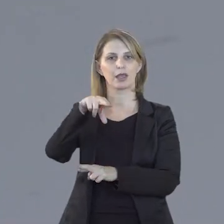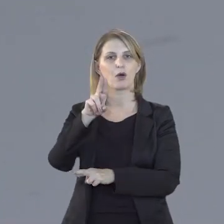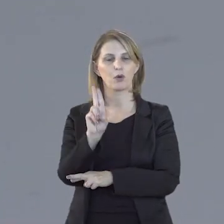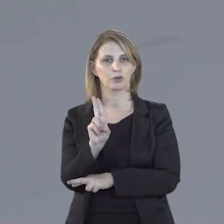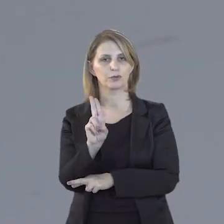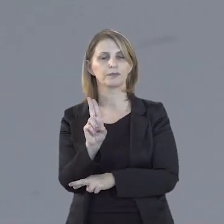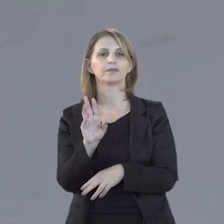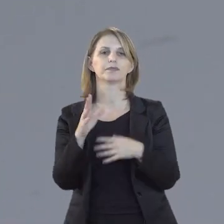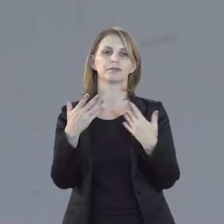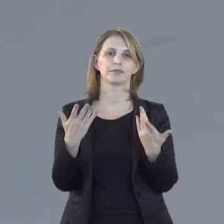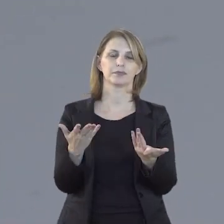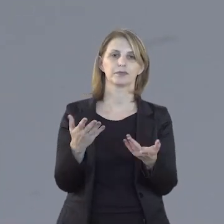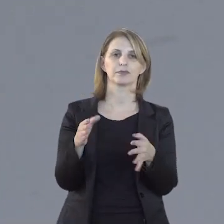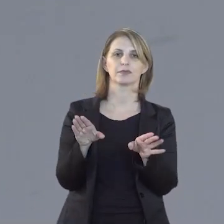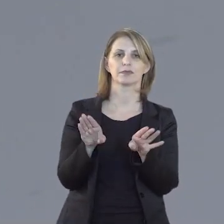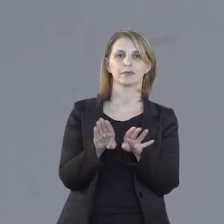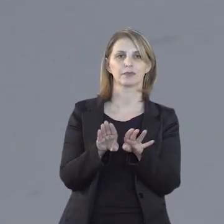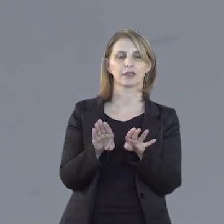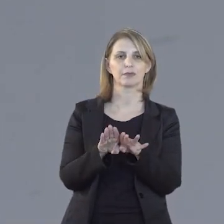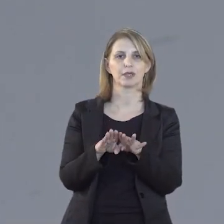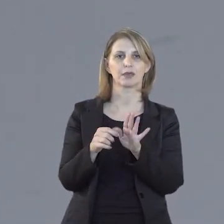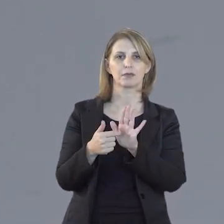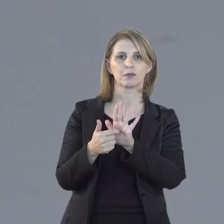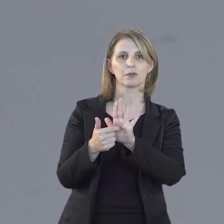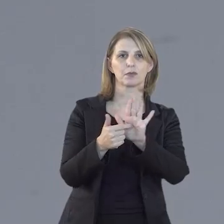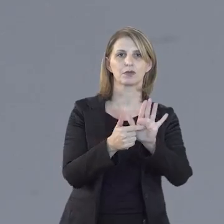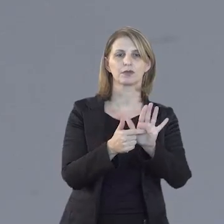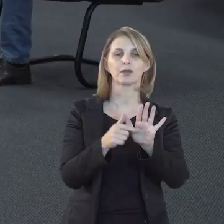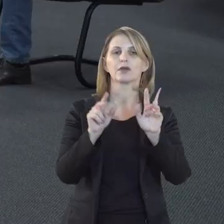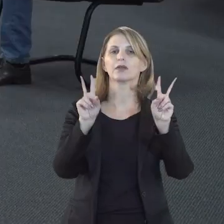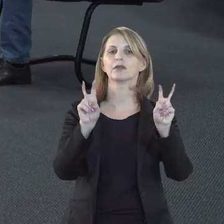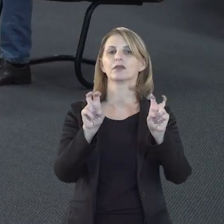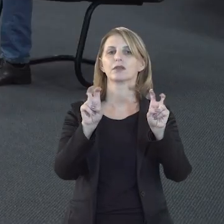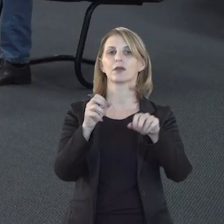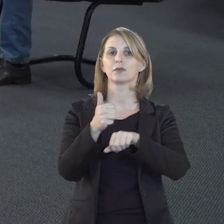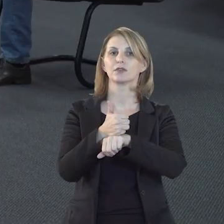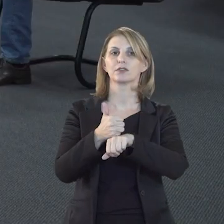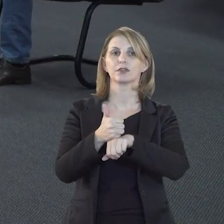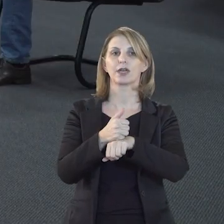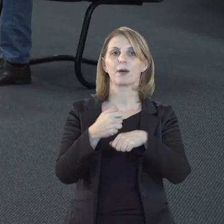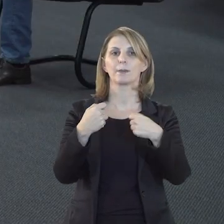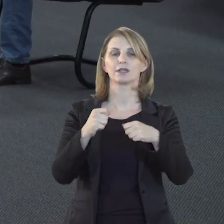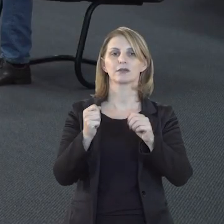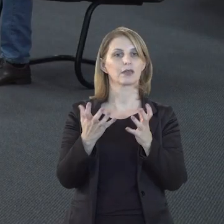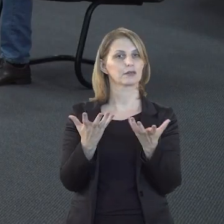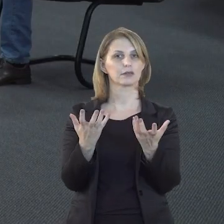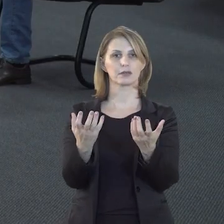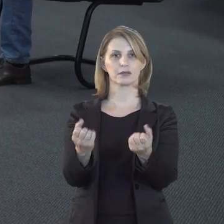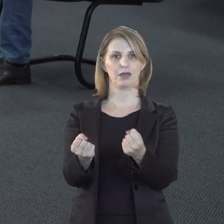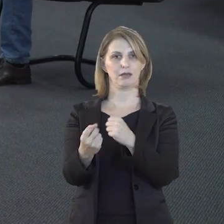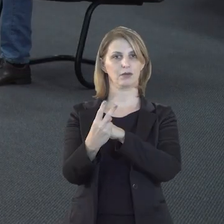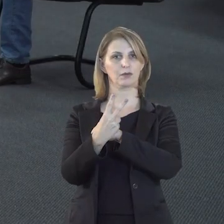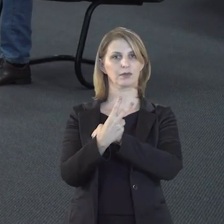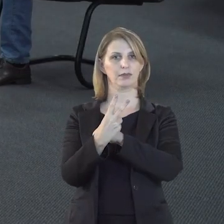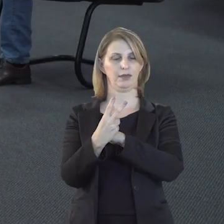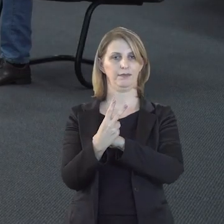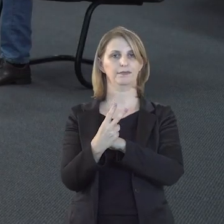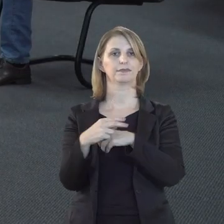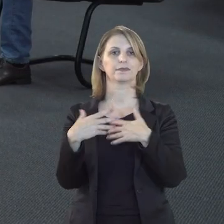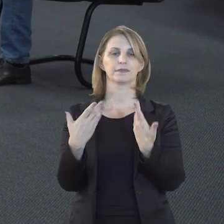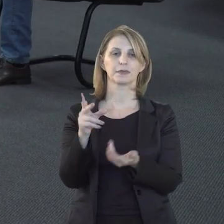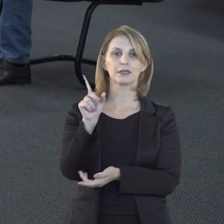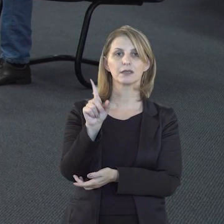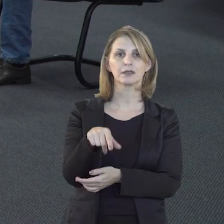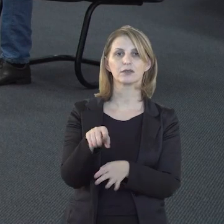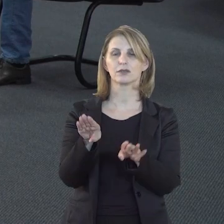Organização Mundial de Saúde. Eu venho, então, trazer fortemente essa questão, que o profissional precisa se permitir,